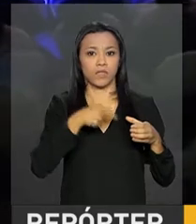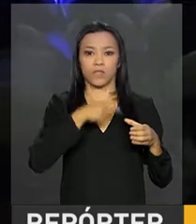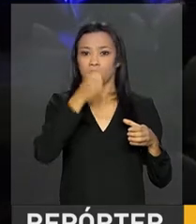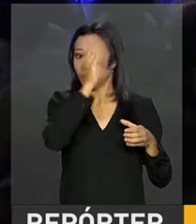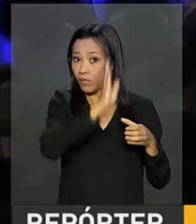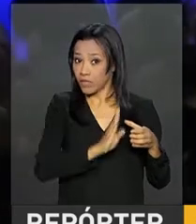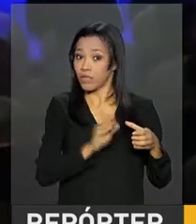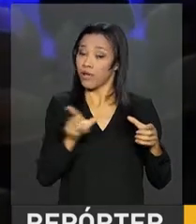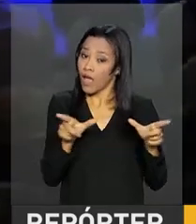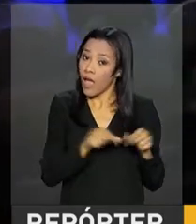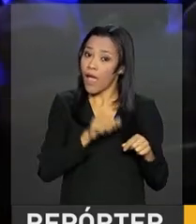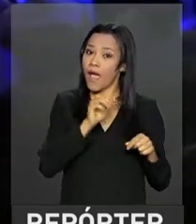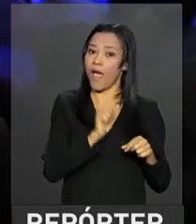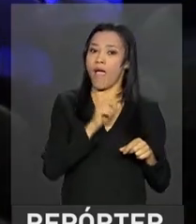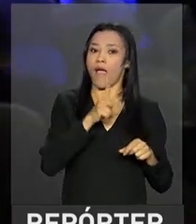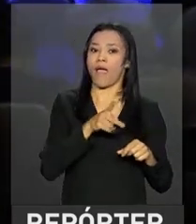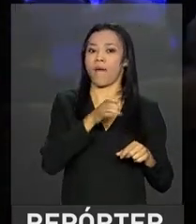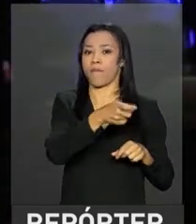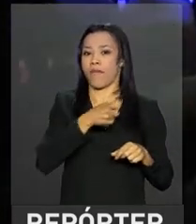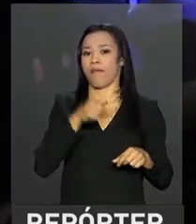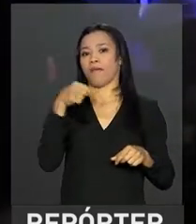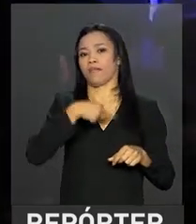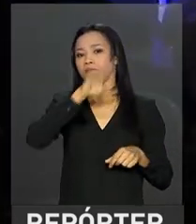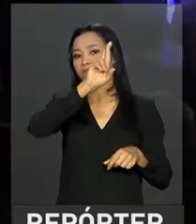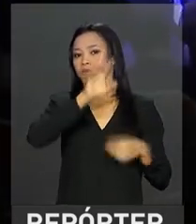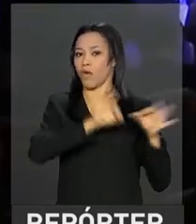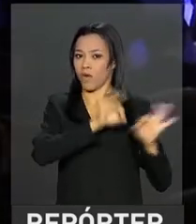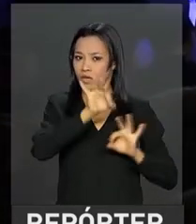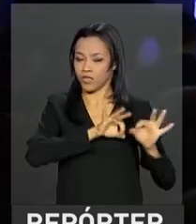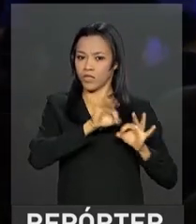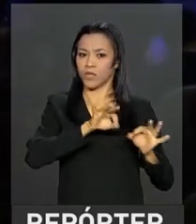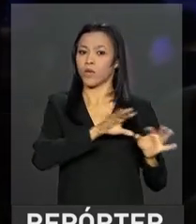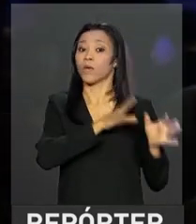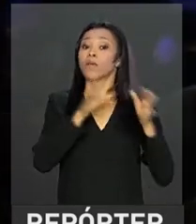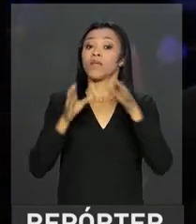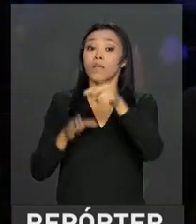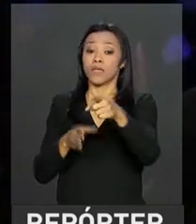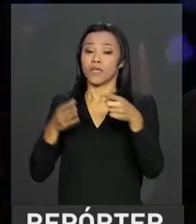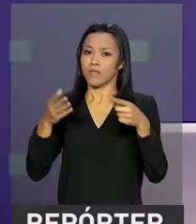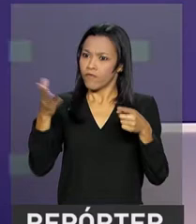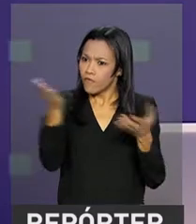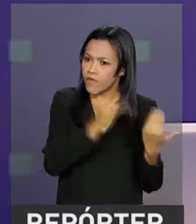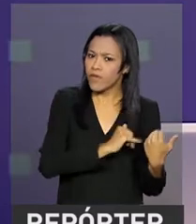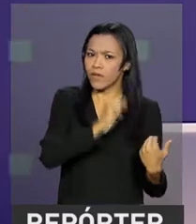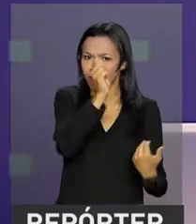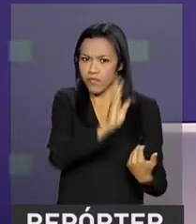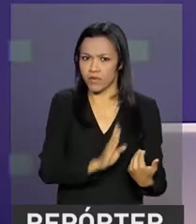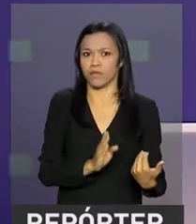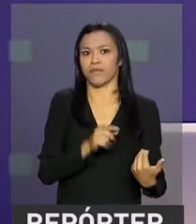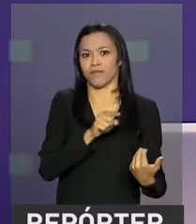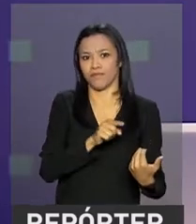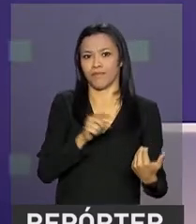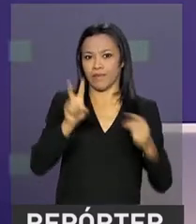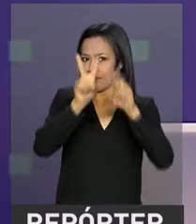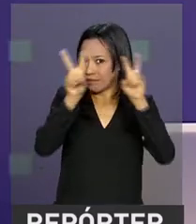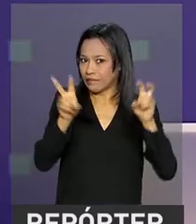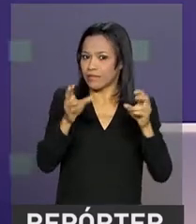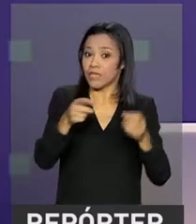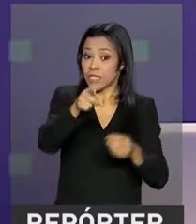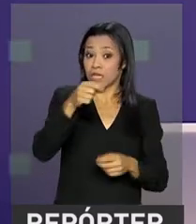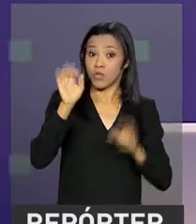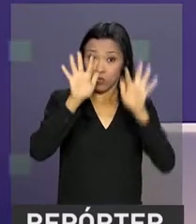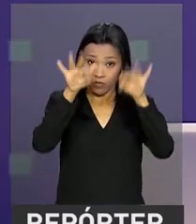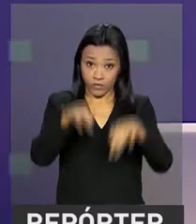apex-brasil o encontro trazia uma mensagem em visto no brasil no encerramento o presidente michel temer